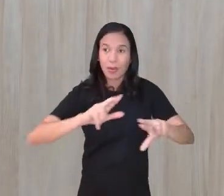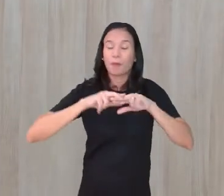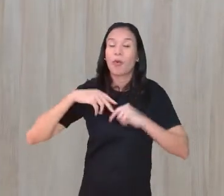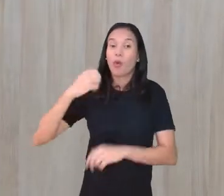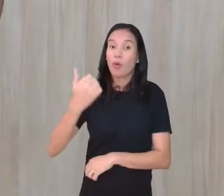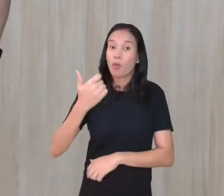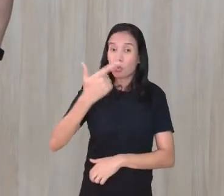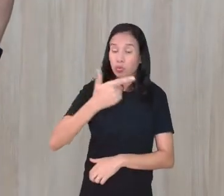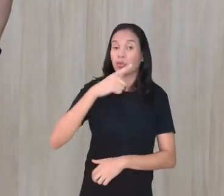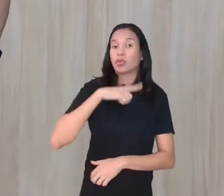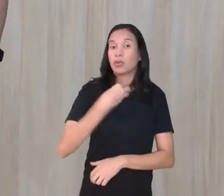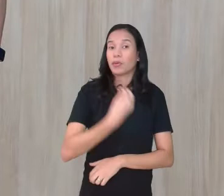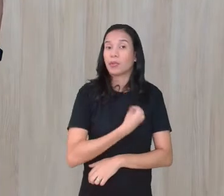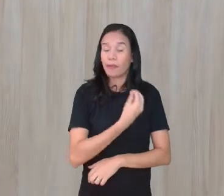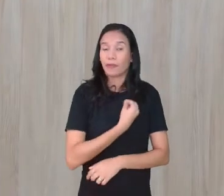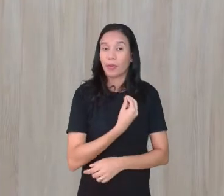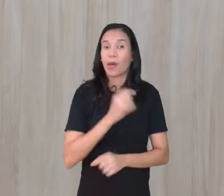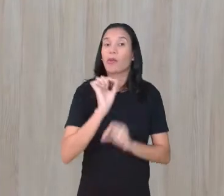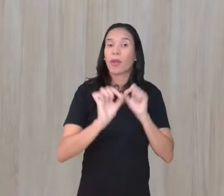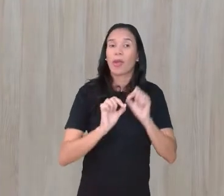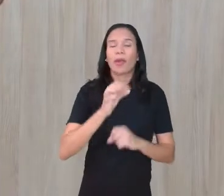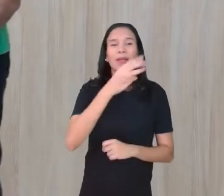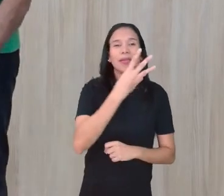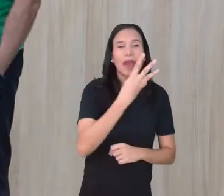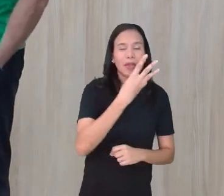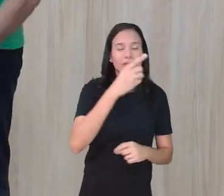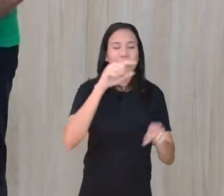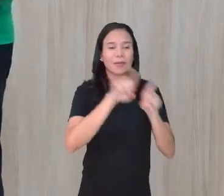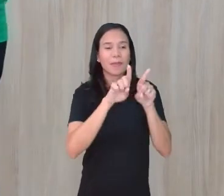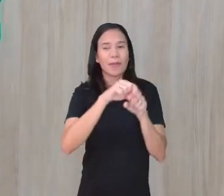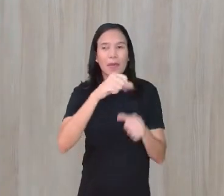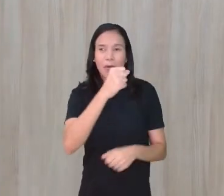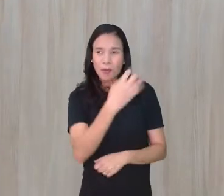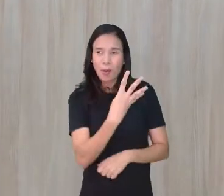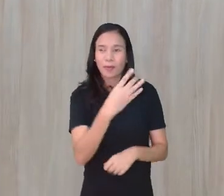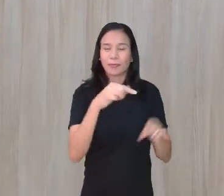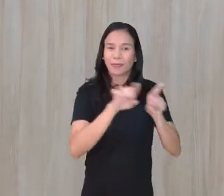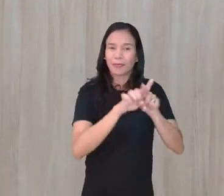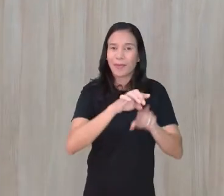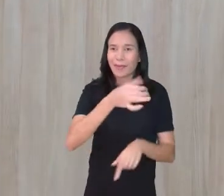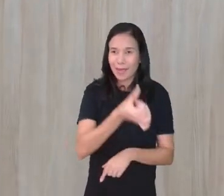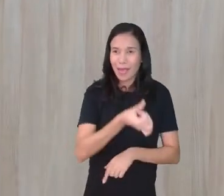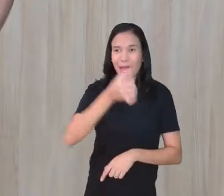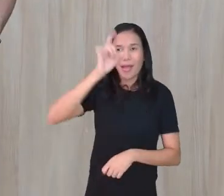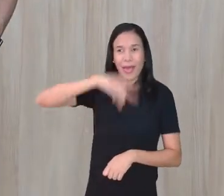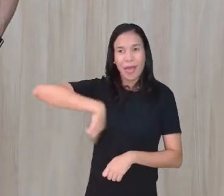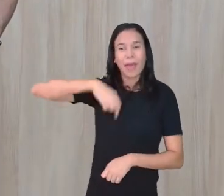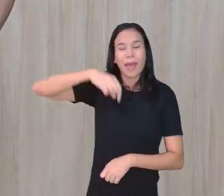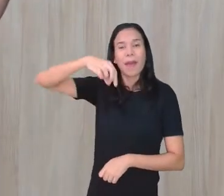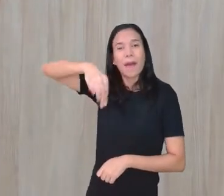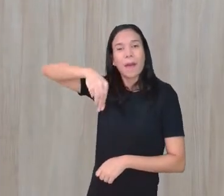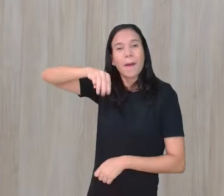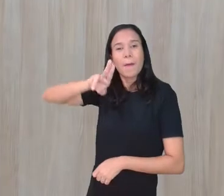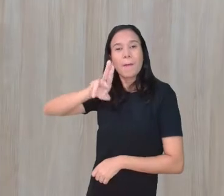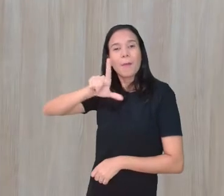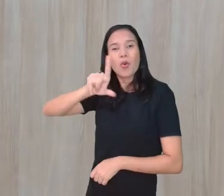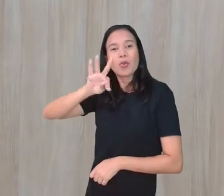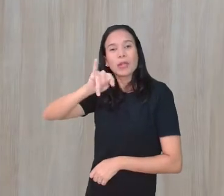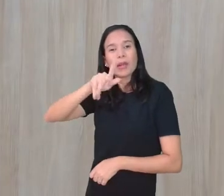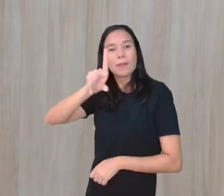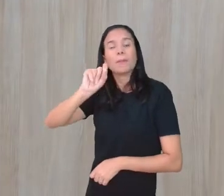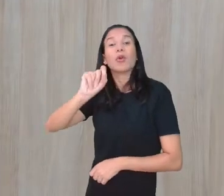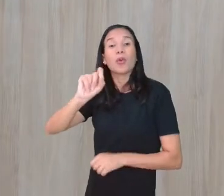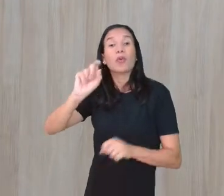ele está na tabuada do 3, do 4 e do 6, o 12, ele é múltiplo desses